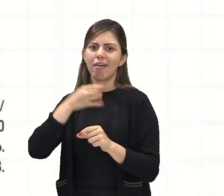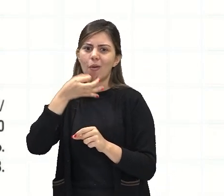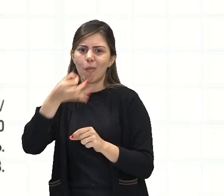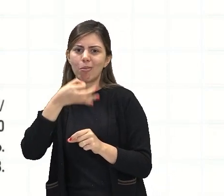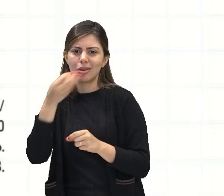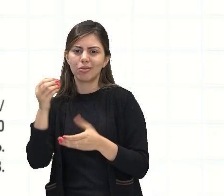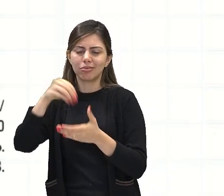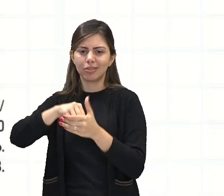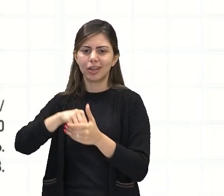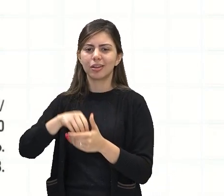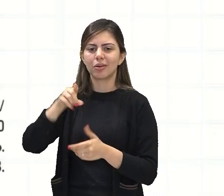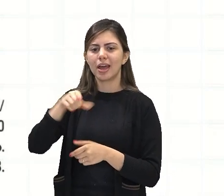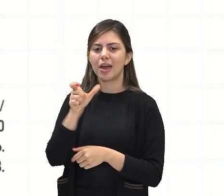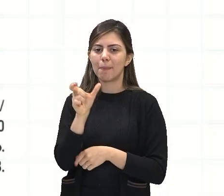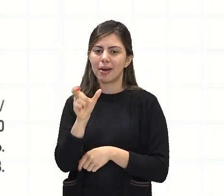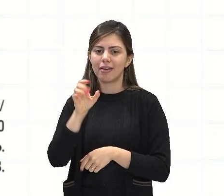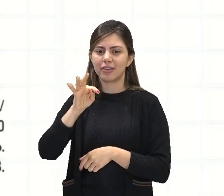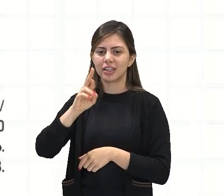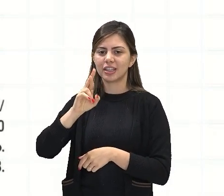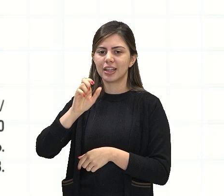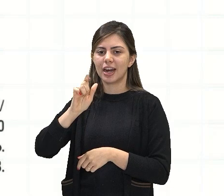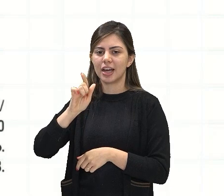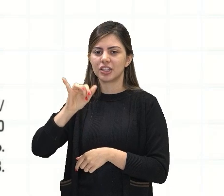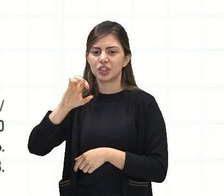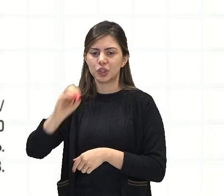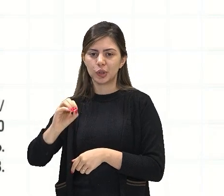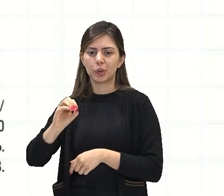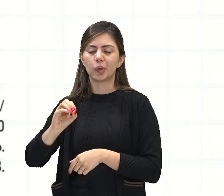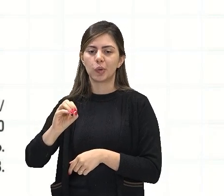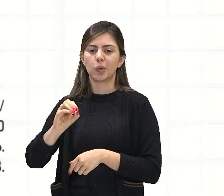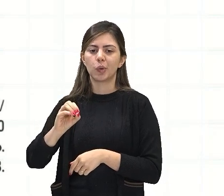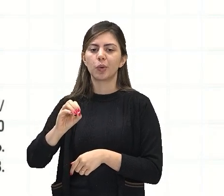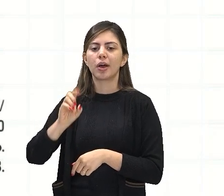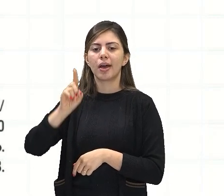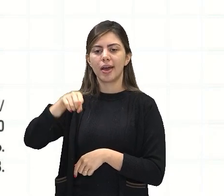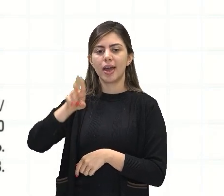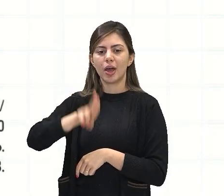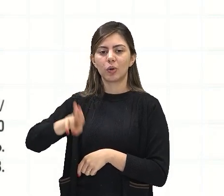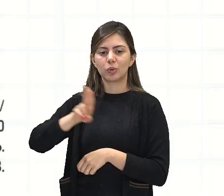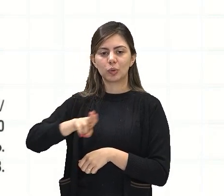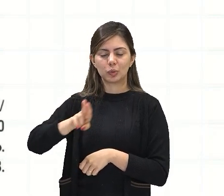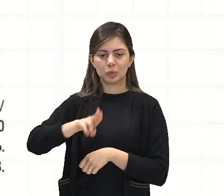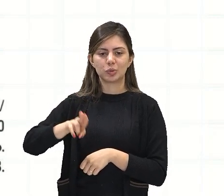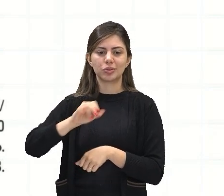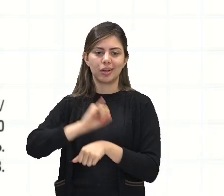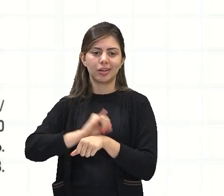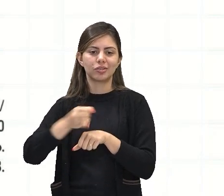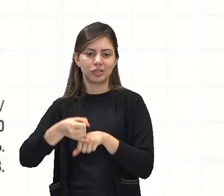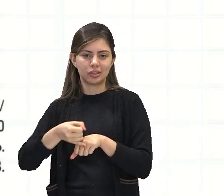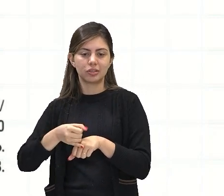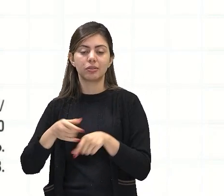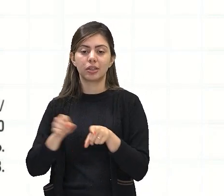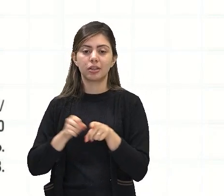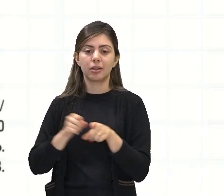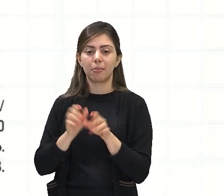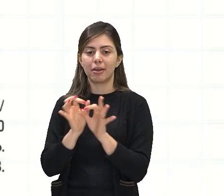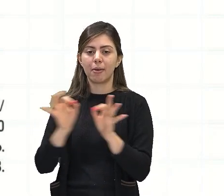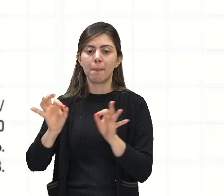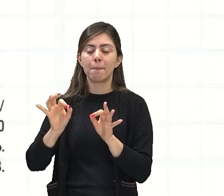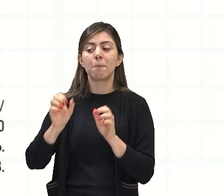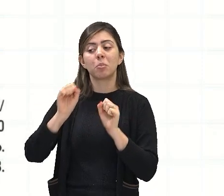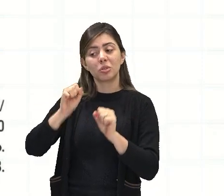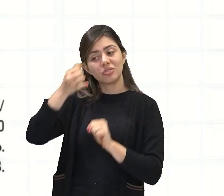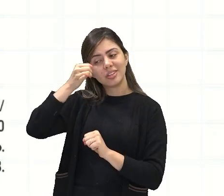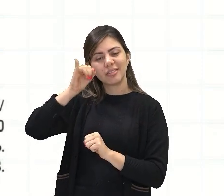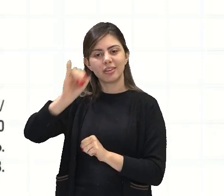sua opinião sobre o fato. E o uso do adjetivo trágico, né? E da frase poderia ter sido